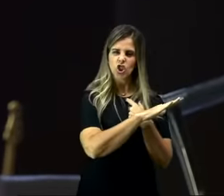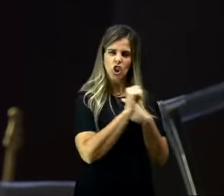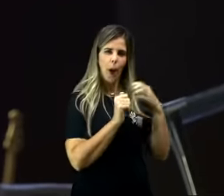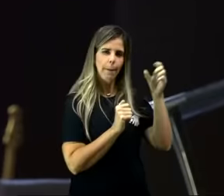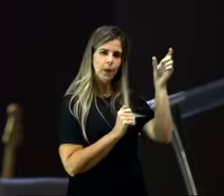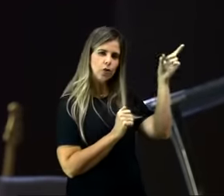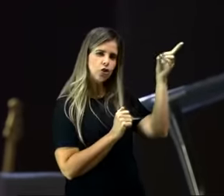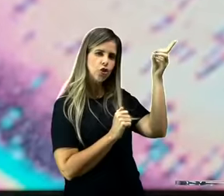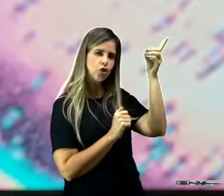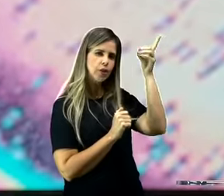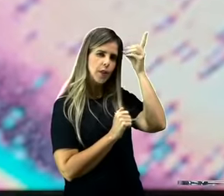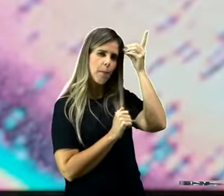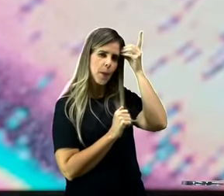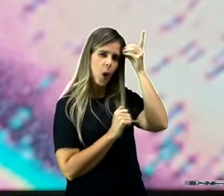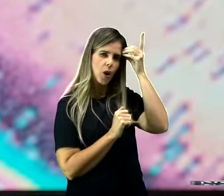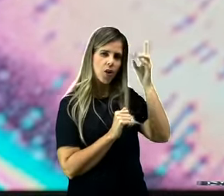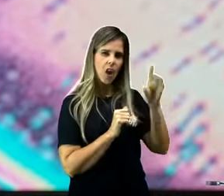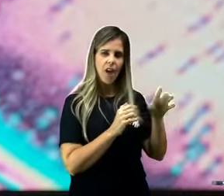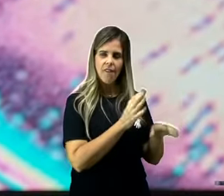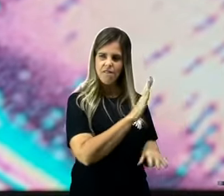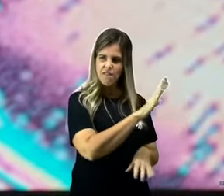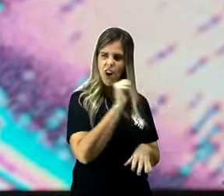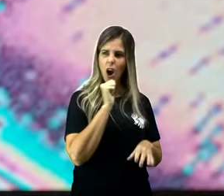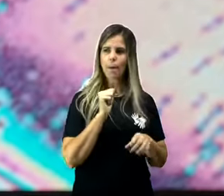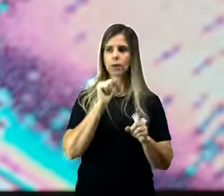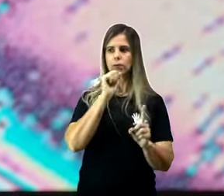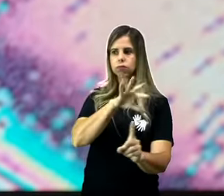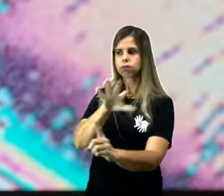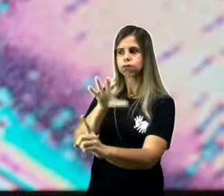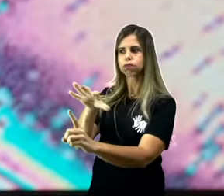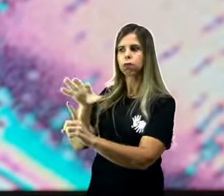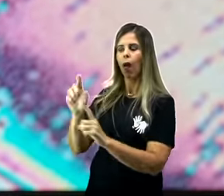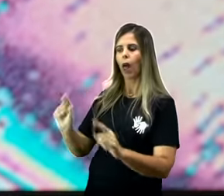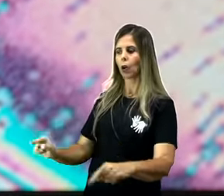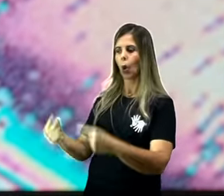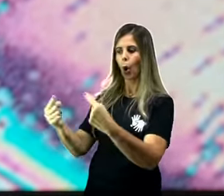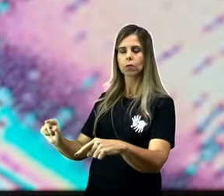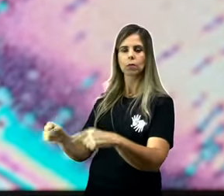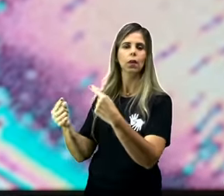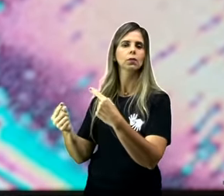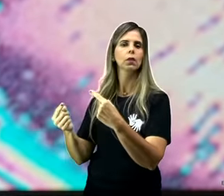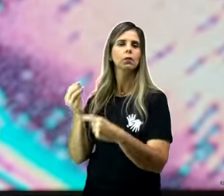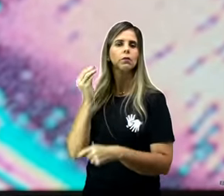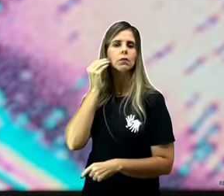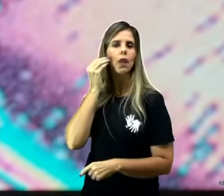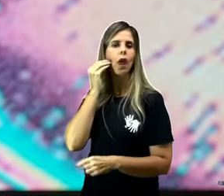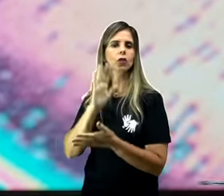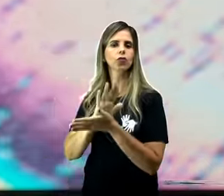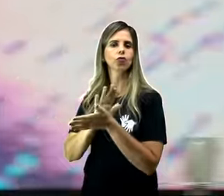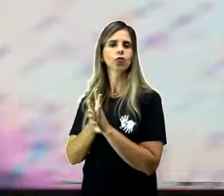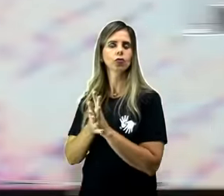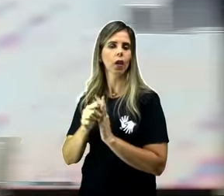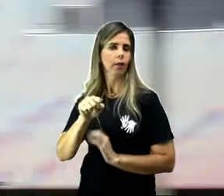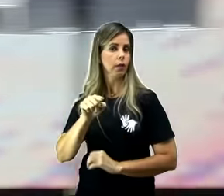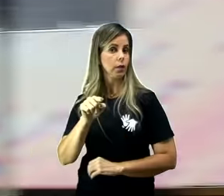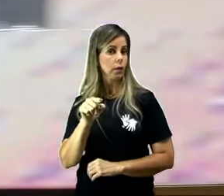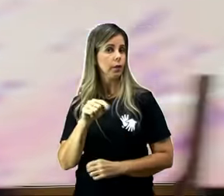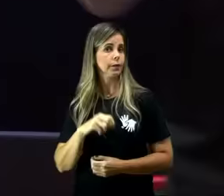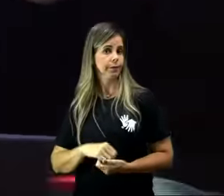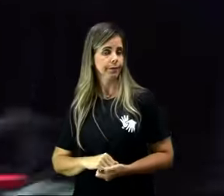Eu não tenho condição, eu não tenho coisa de saúde. Eu nem tenho saúde para isso. Então, meu amigo, pega as coisas e ó,